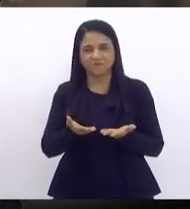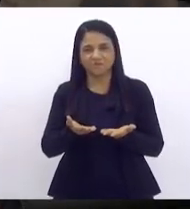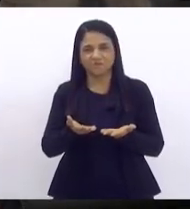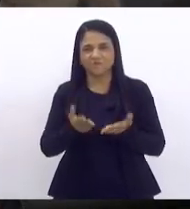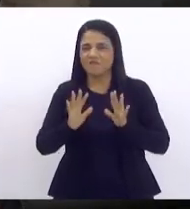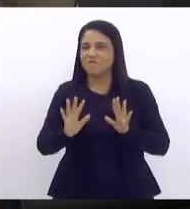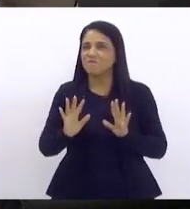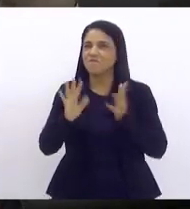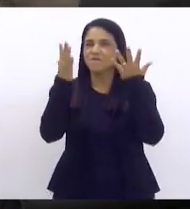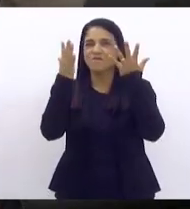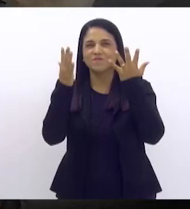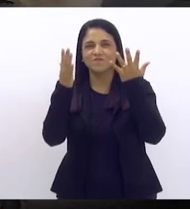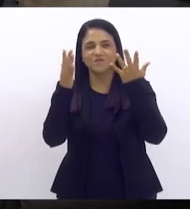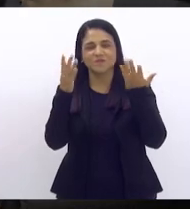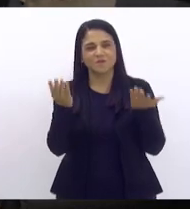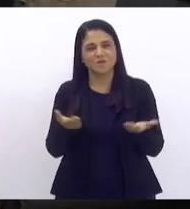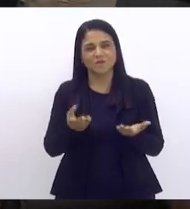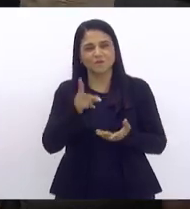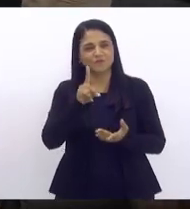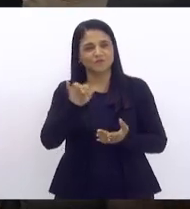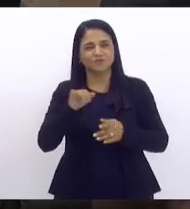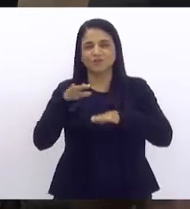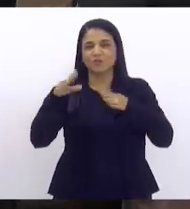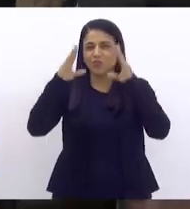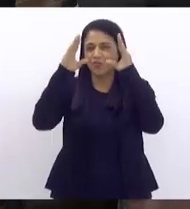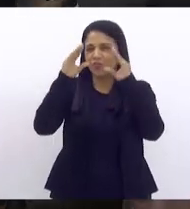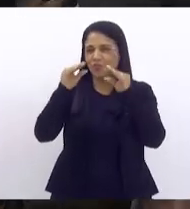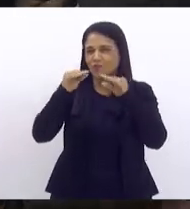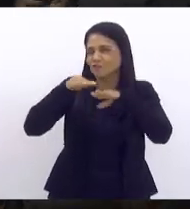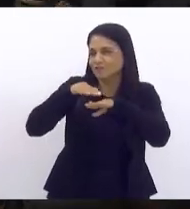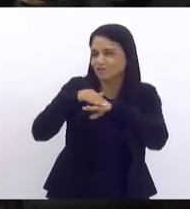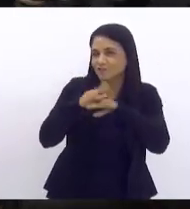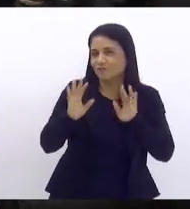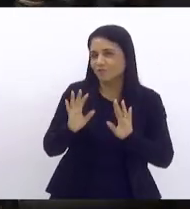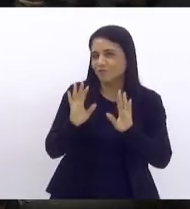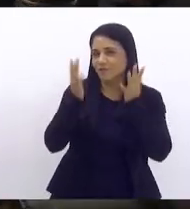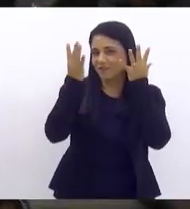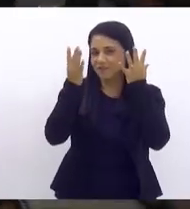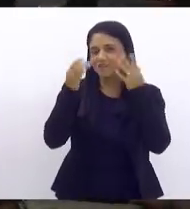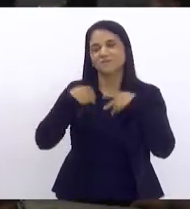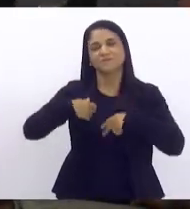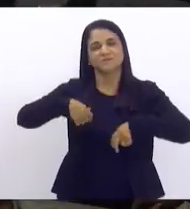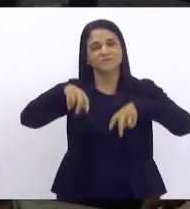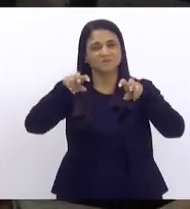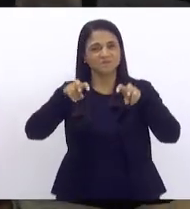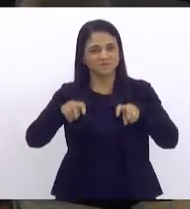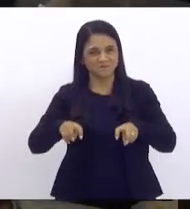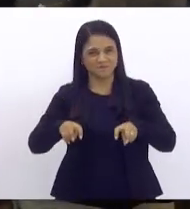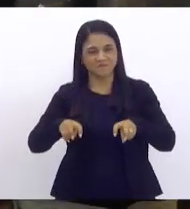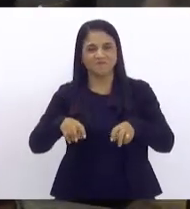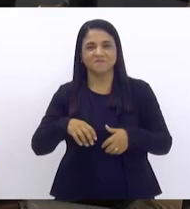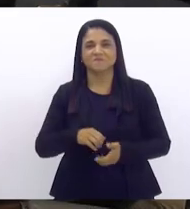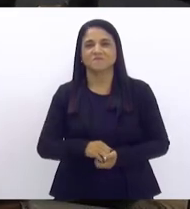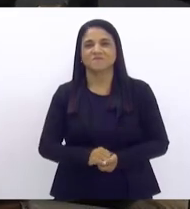esta nossa festa. É um dia de festa, uma noite de festa. Então vamos nos sentar, por favor.